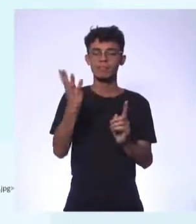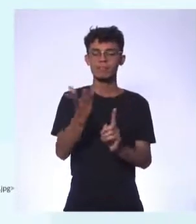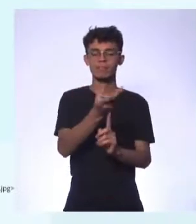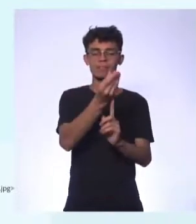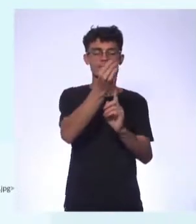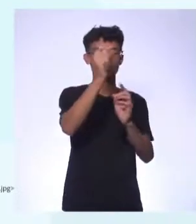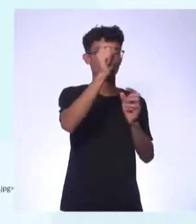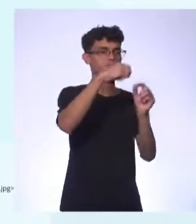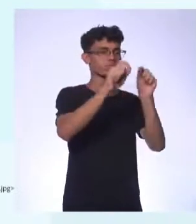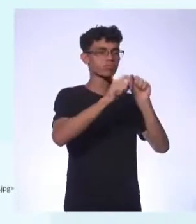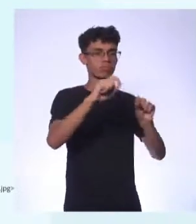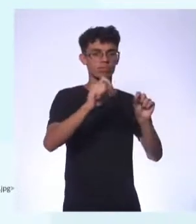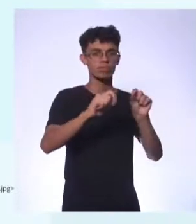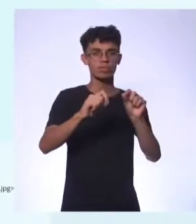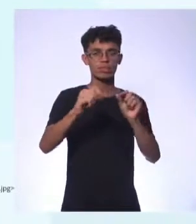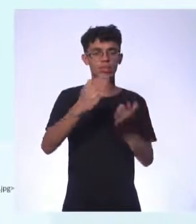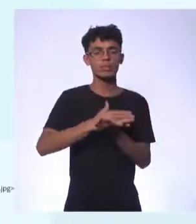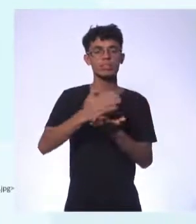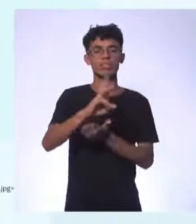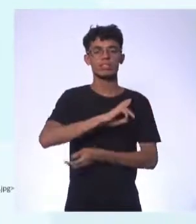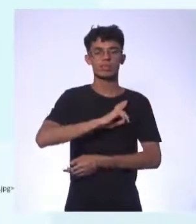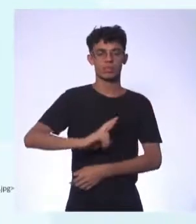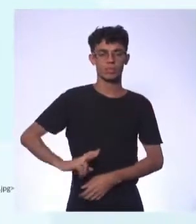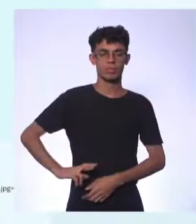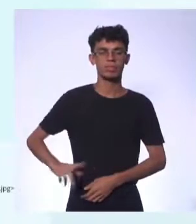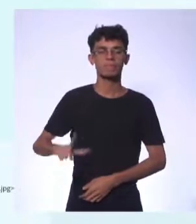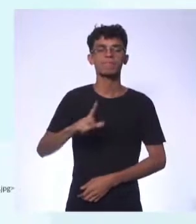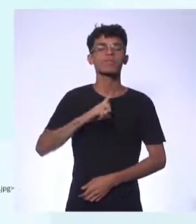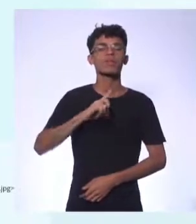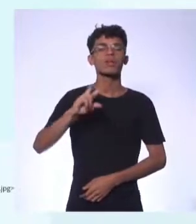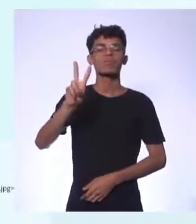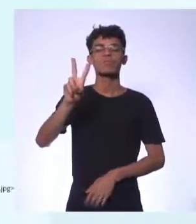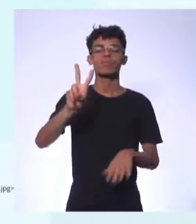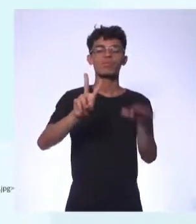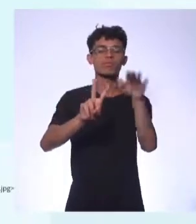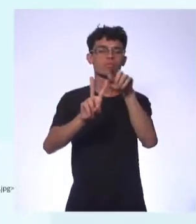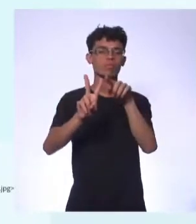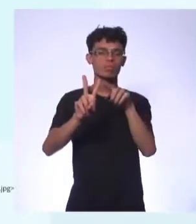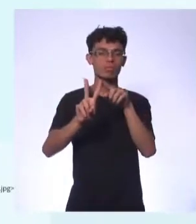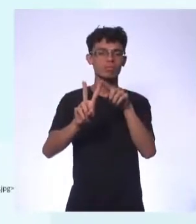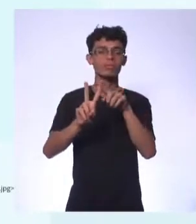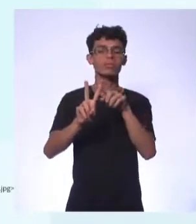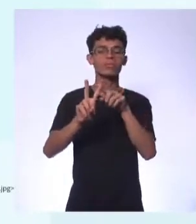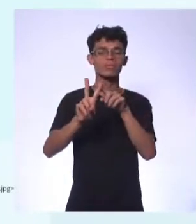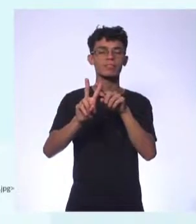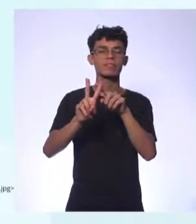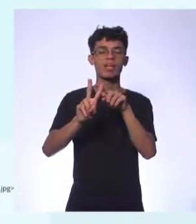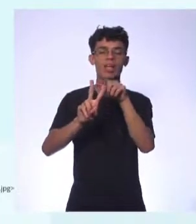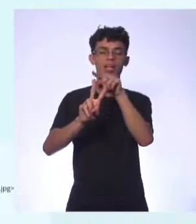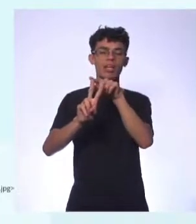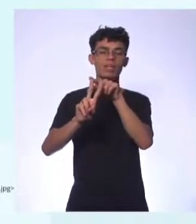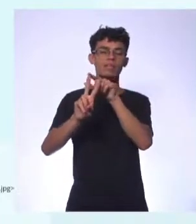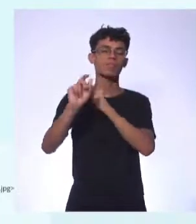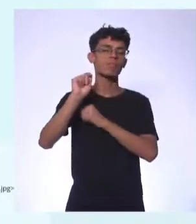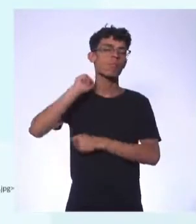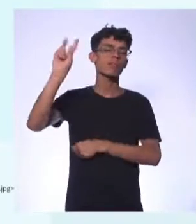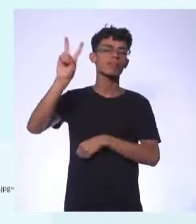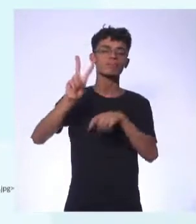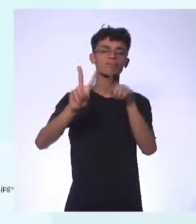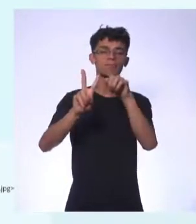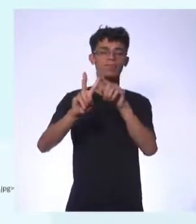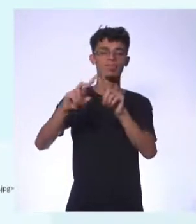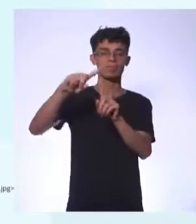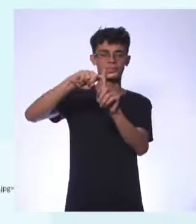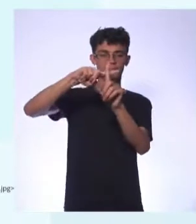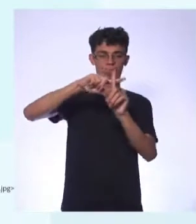da República, nós também temos ao lado de Tiradentes um crucifixo com a imagem de Cristo, né, ao lado